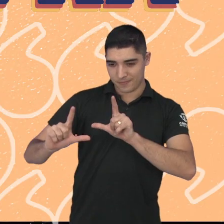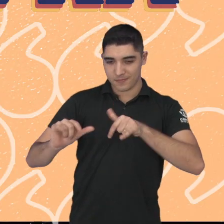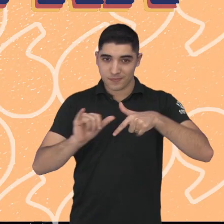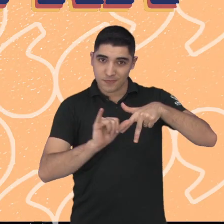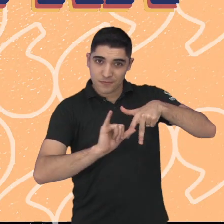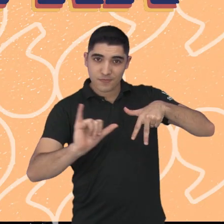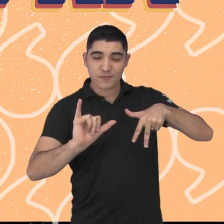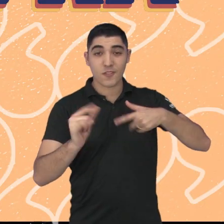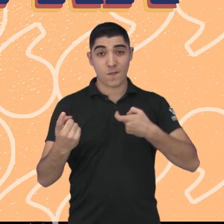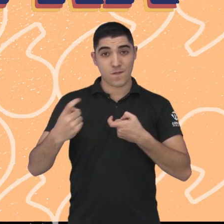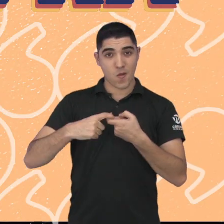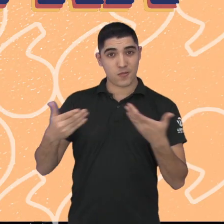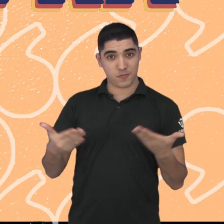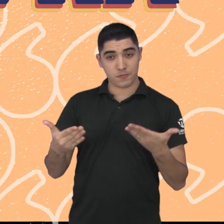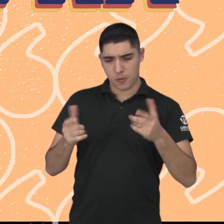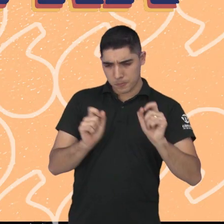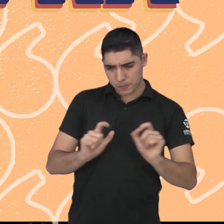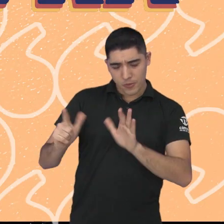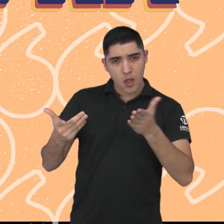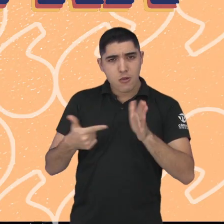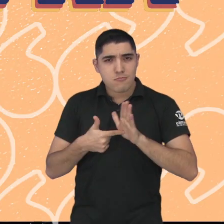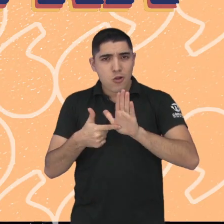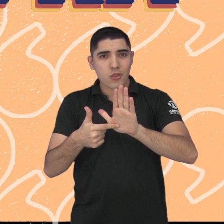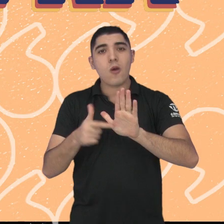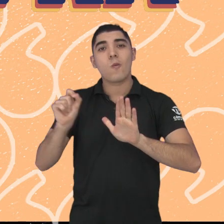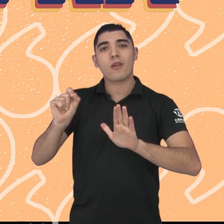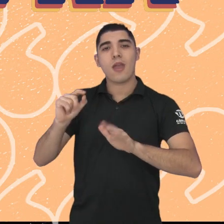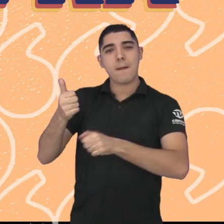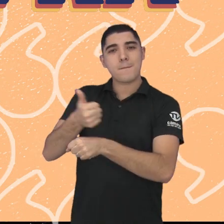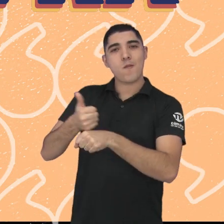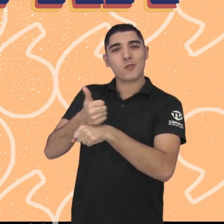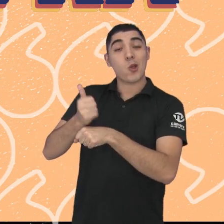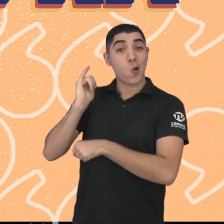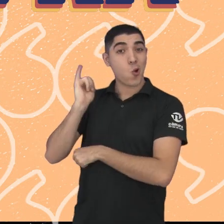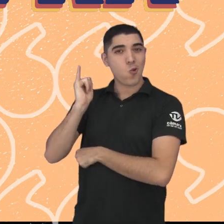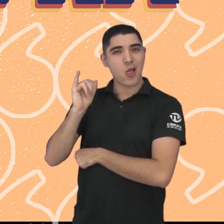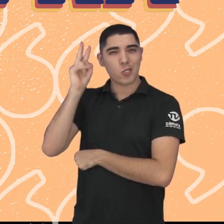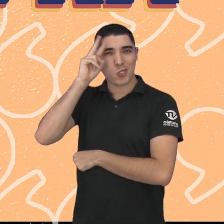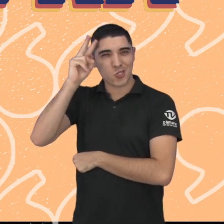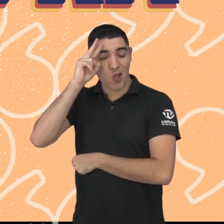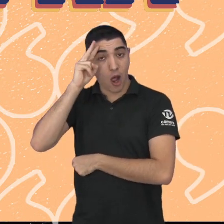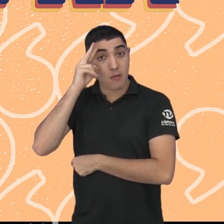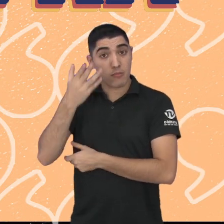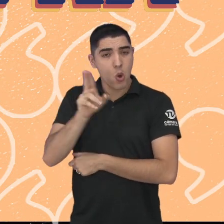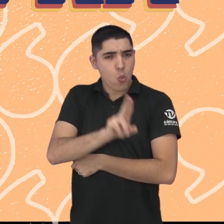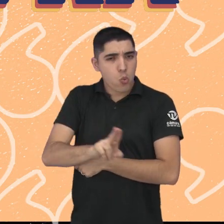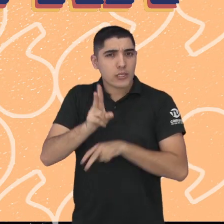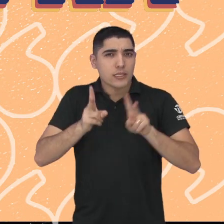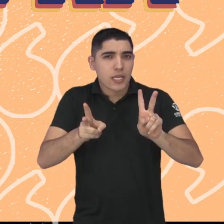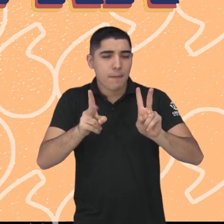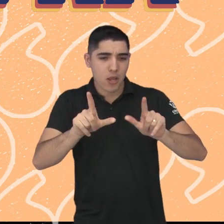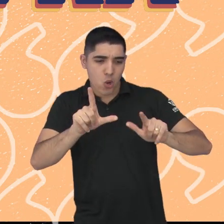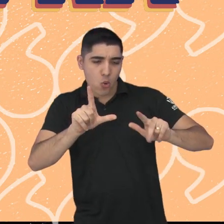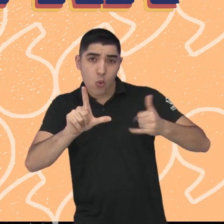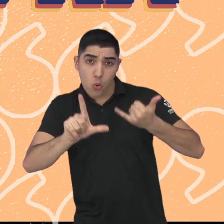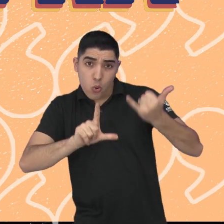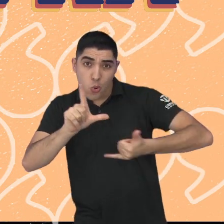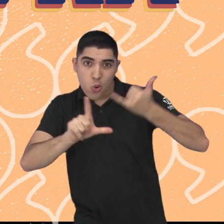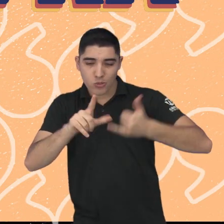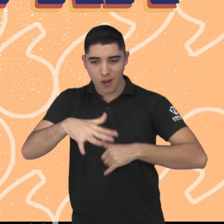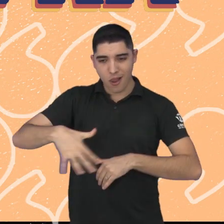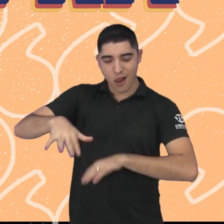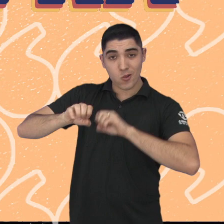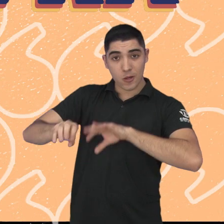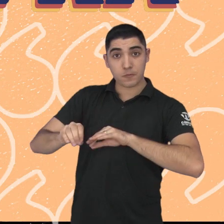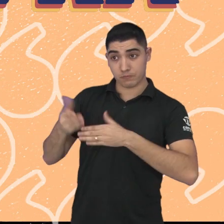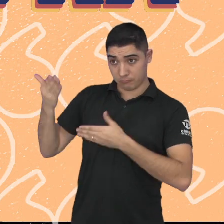Está de volta. No programa de hoje falamos do contador de histórias e a utilização do lúdico na educação. E agora